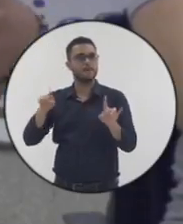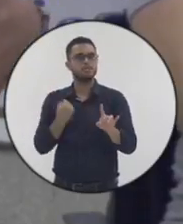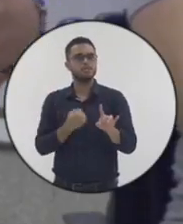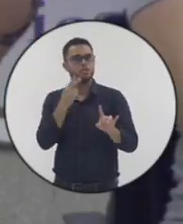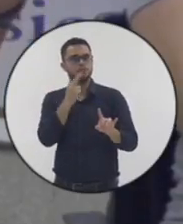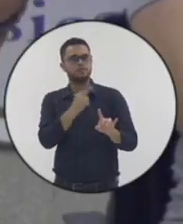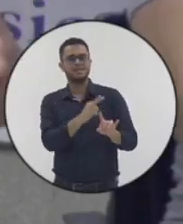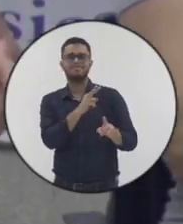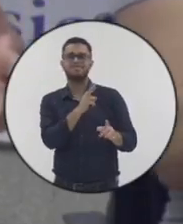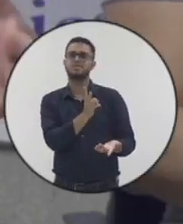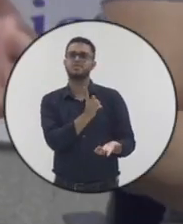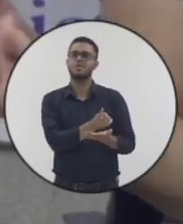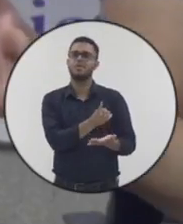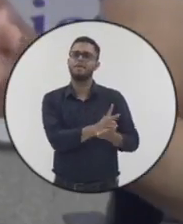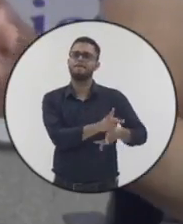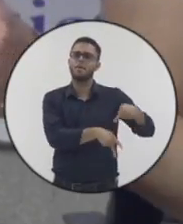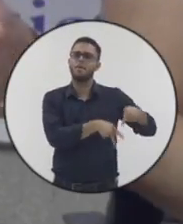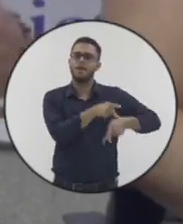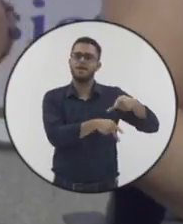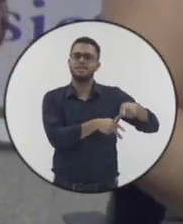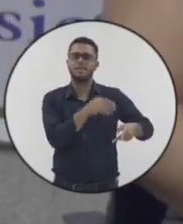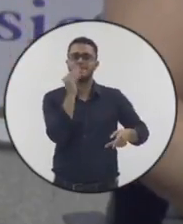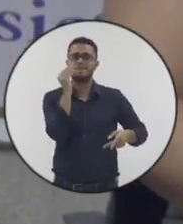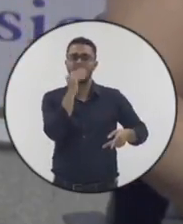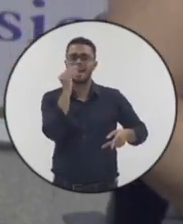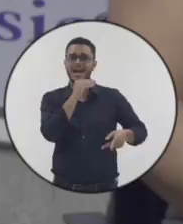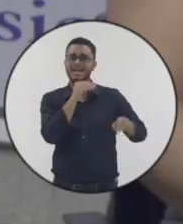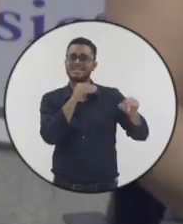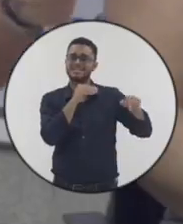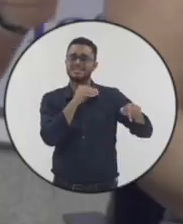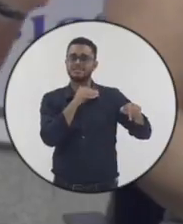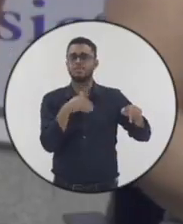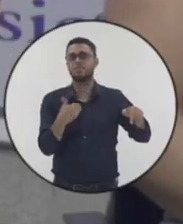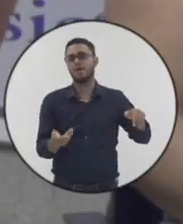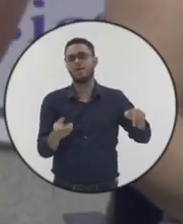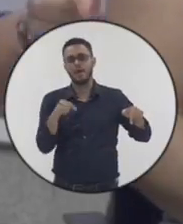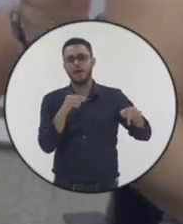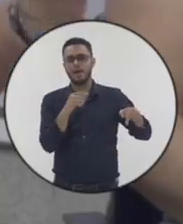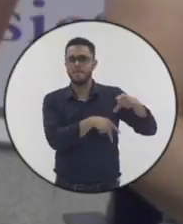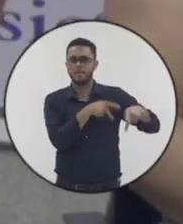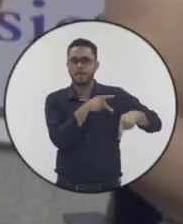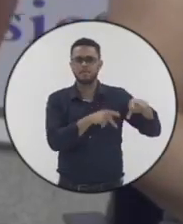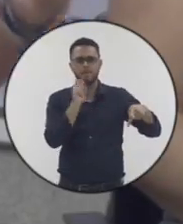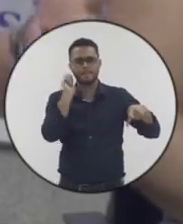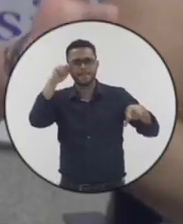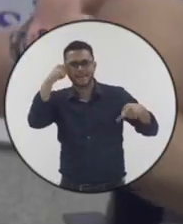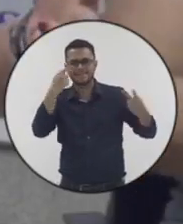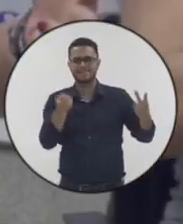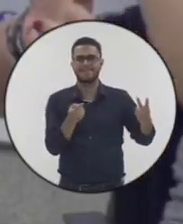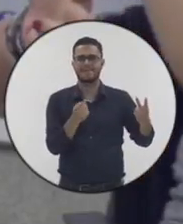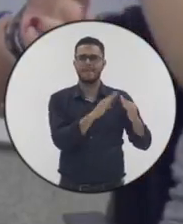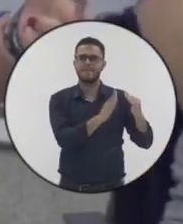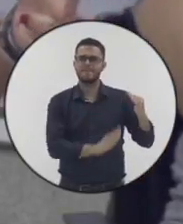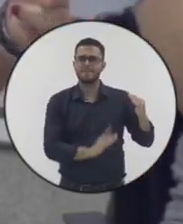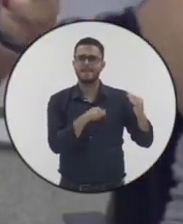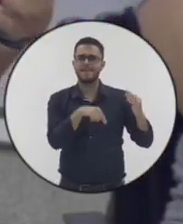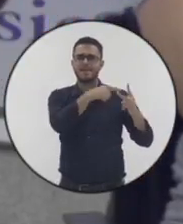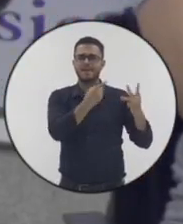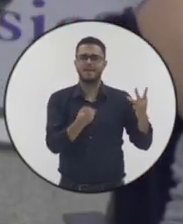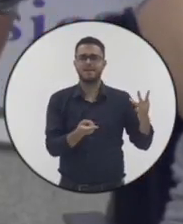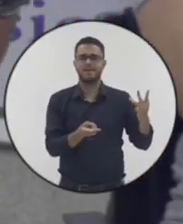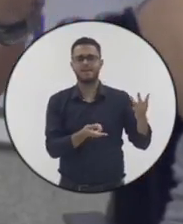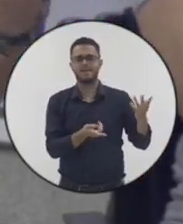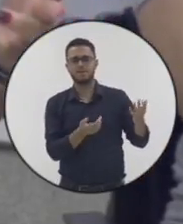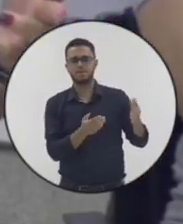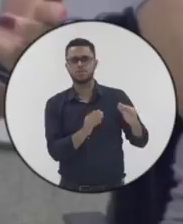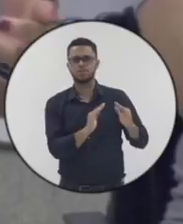muito fragilizada dentro de toda essa população, que aí é a população preta, periférica, com baixa escolaridade. E aí,